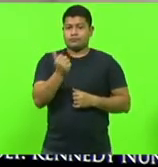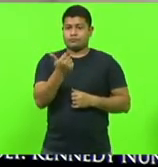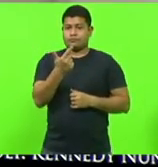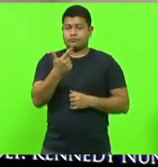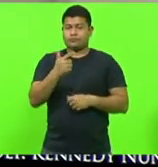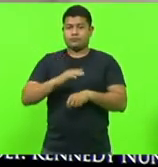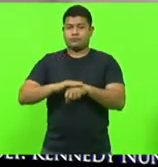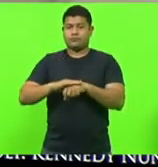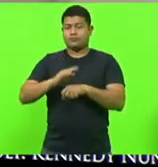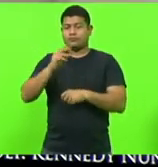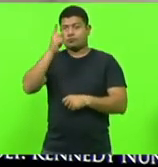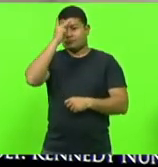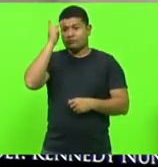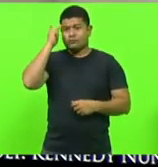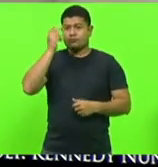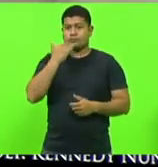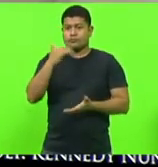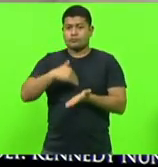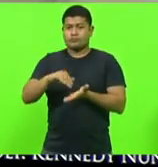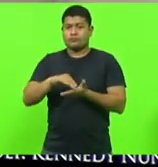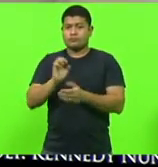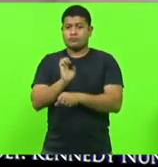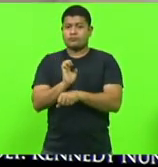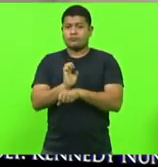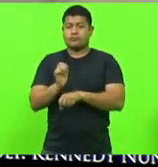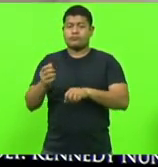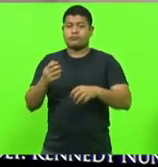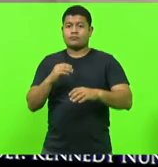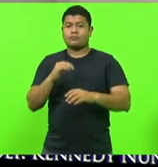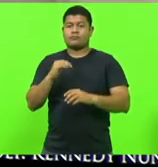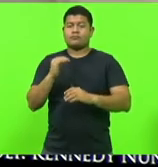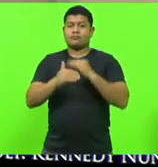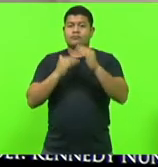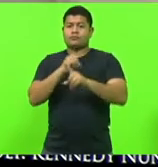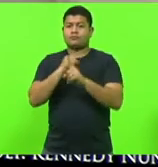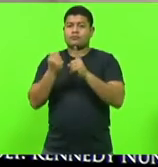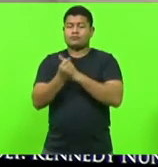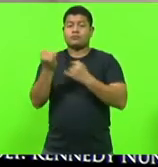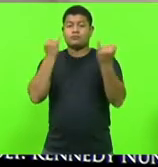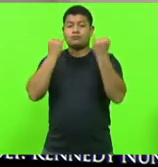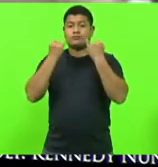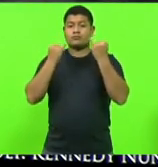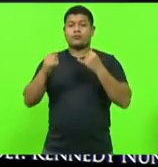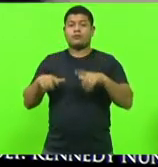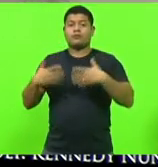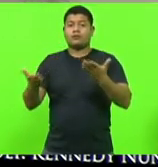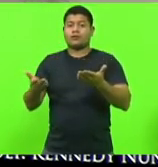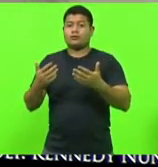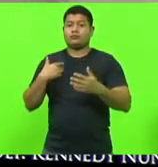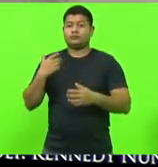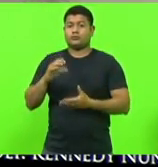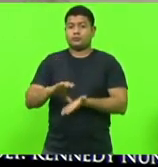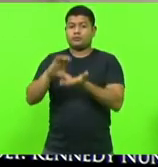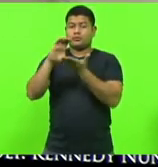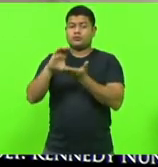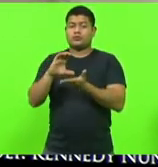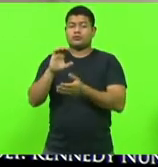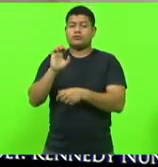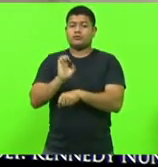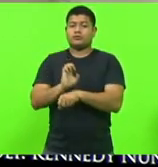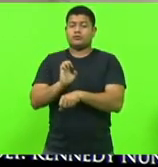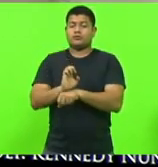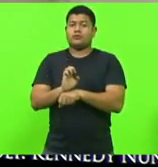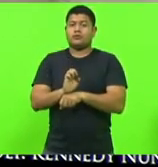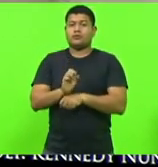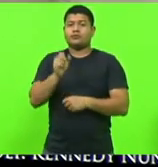deputado Paulinha. Solicitando ao secretário do Estado do Desenvolvimento Social. Informações acerca de quando o Conselho Estadual do Idoso expedirá uma